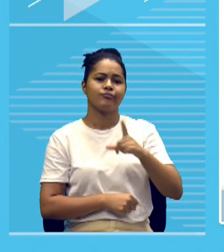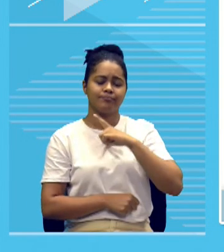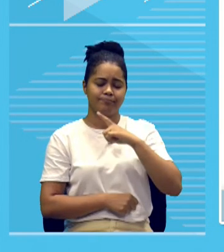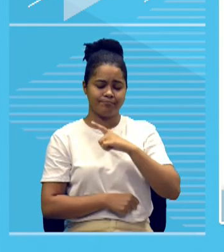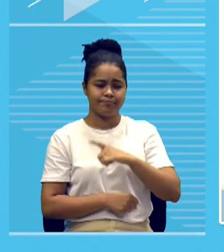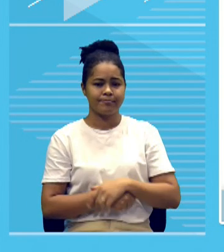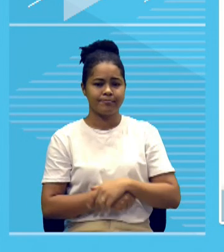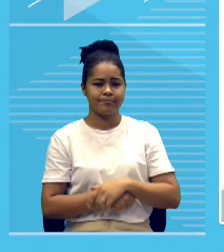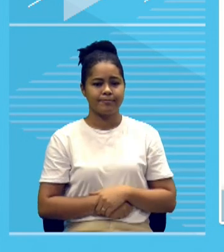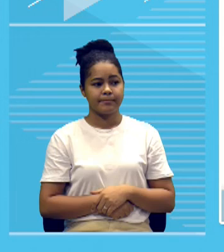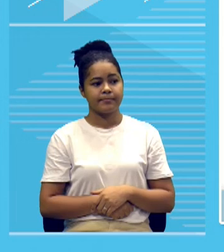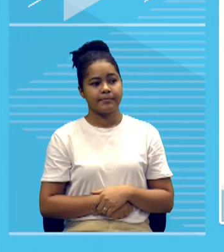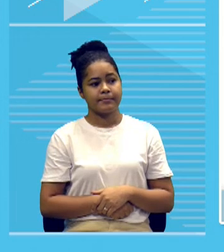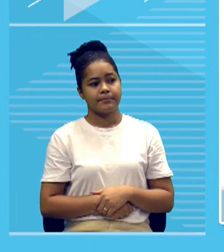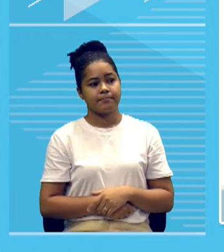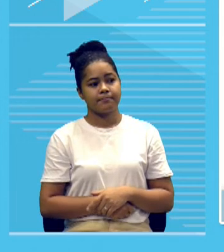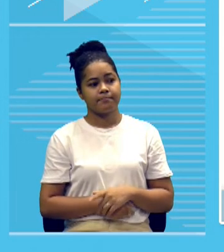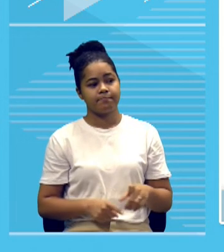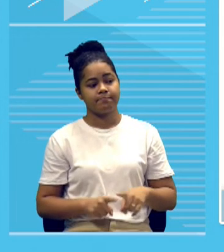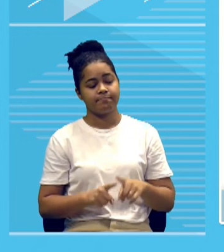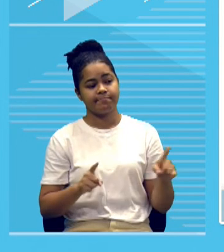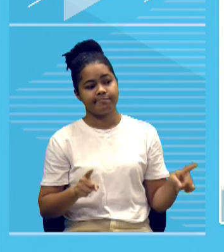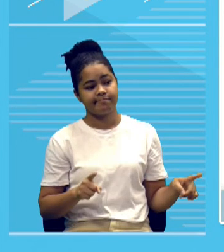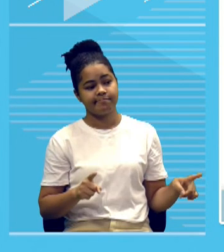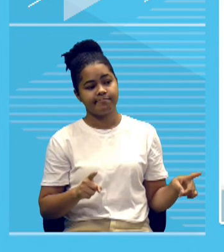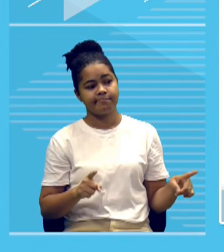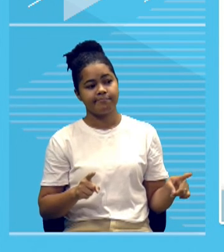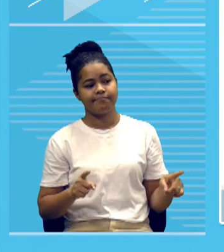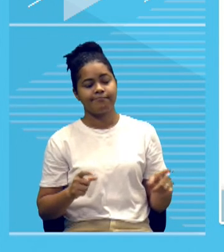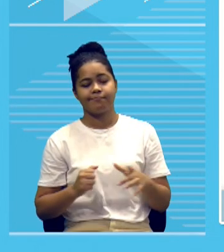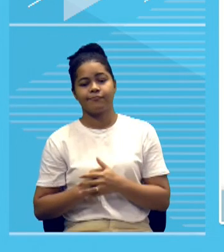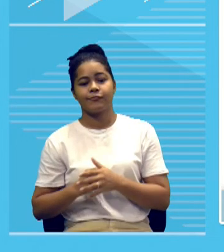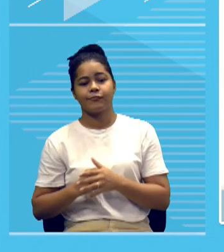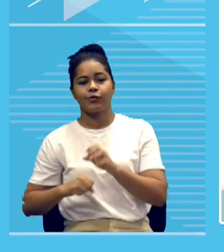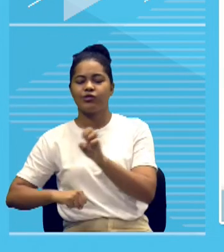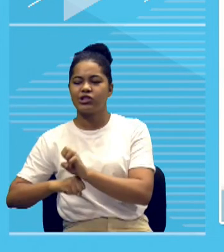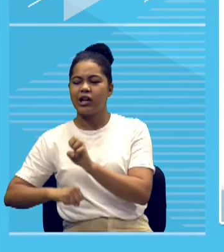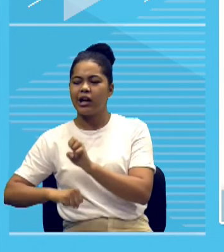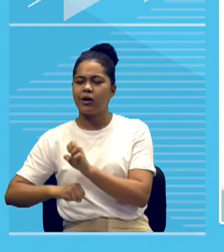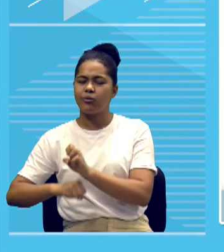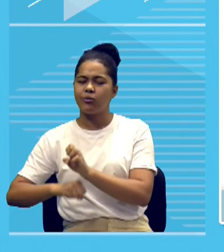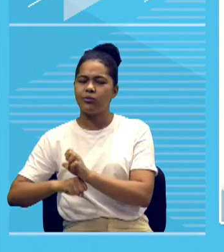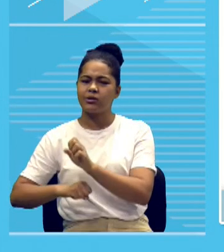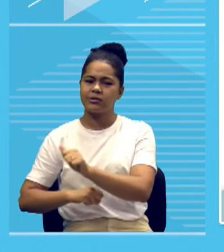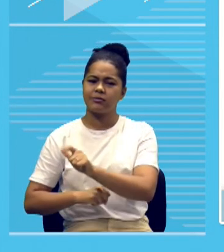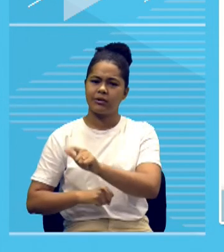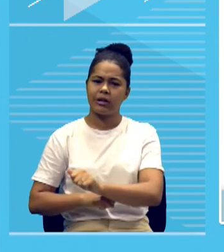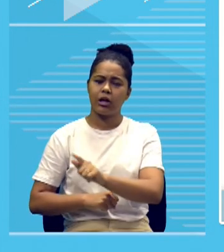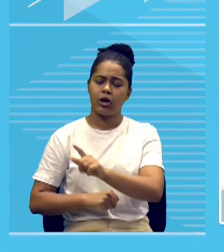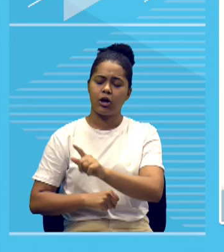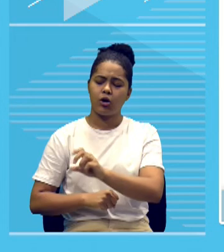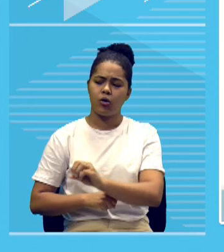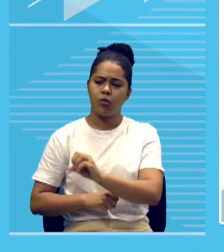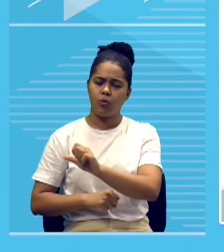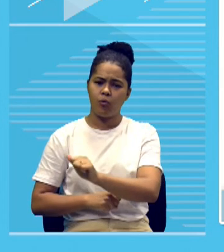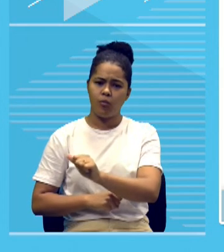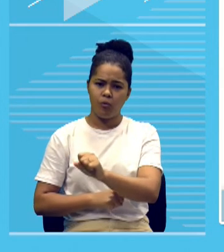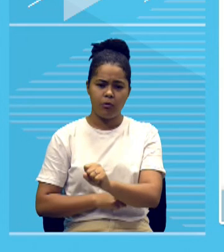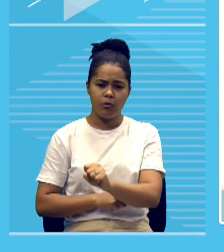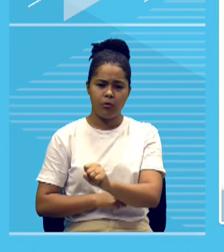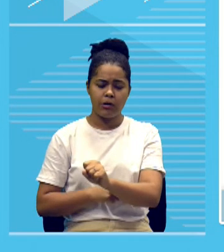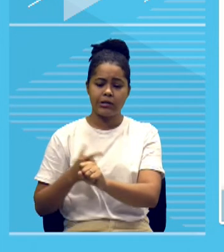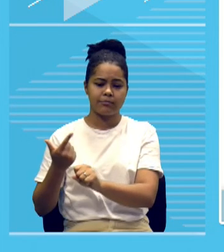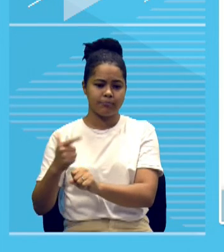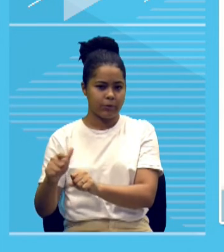e não está dentro do cenário da mesma estado de Alagoas mas Maranhão Deus